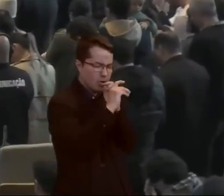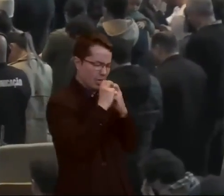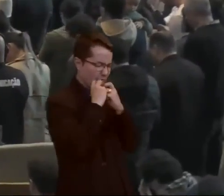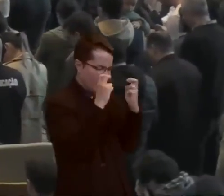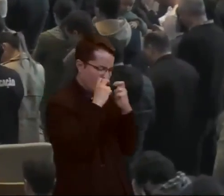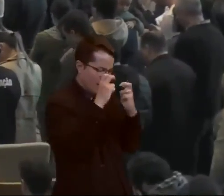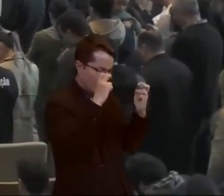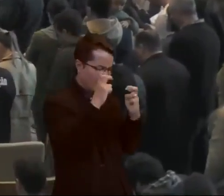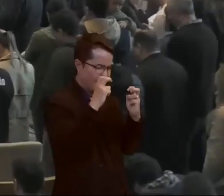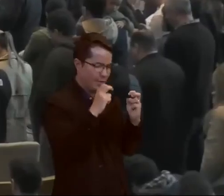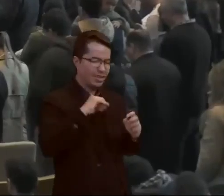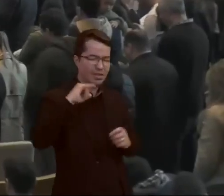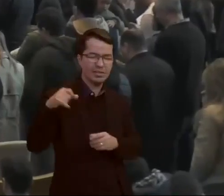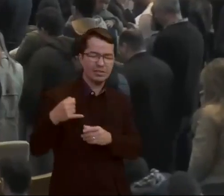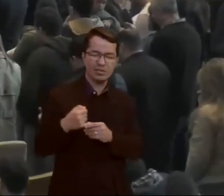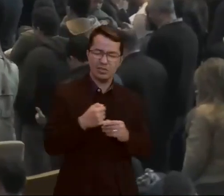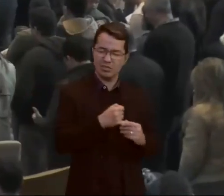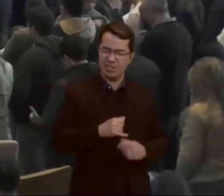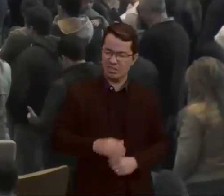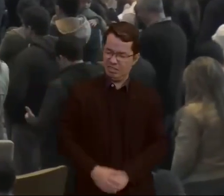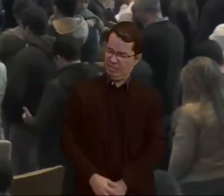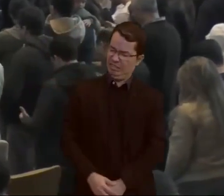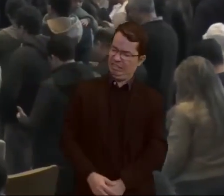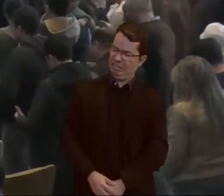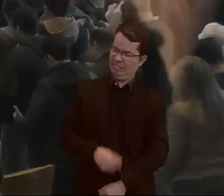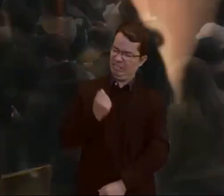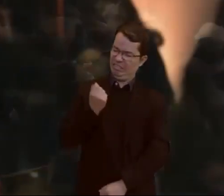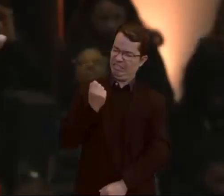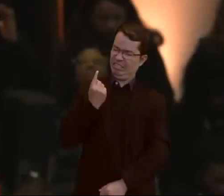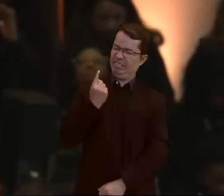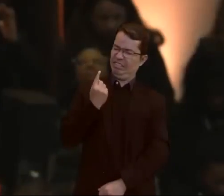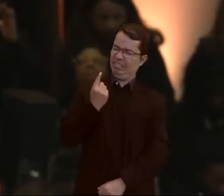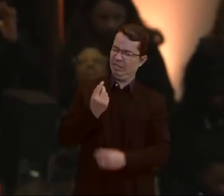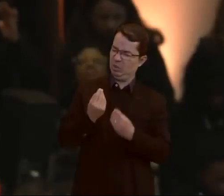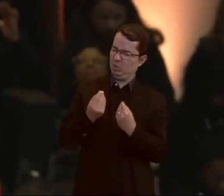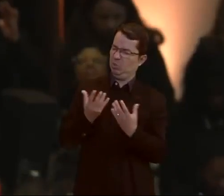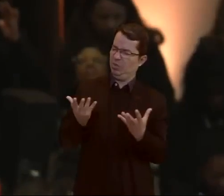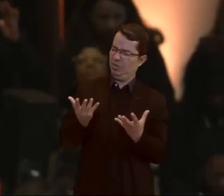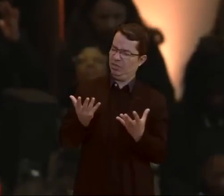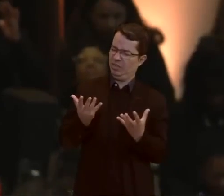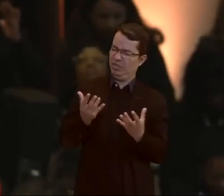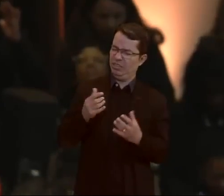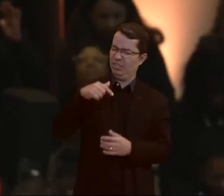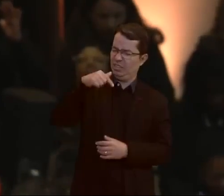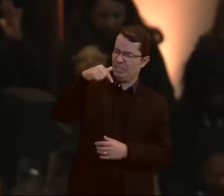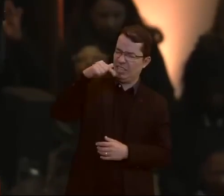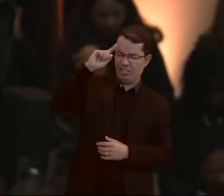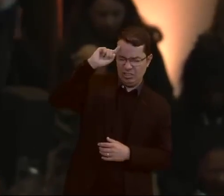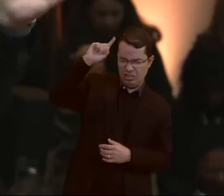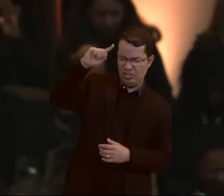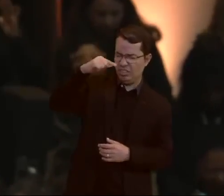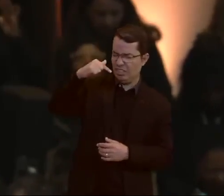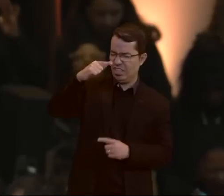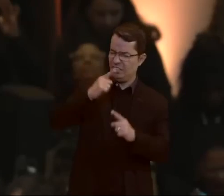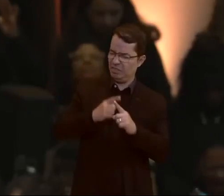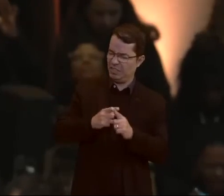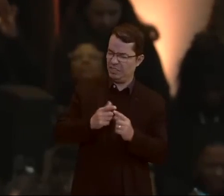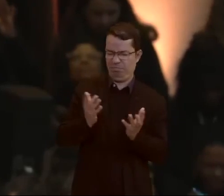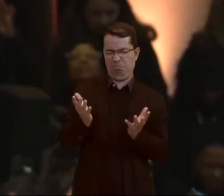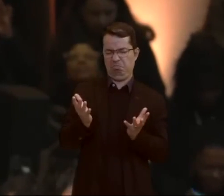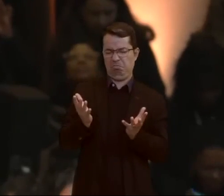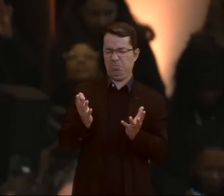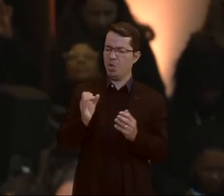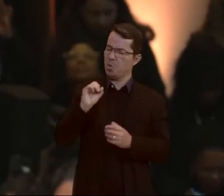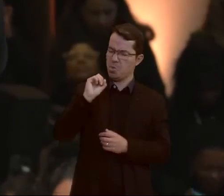ficou pensando, tá bom, Senhor, mas o que isso tem a ver com a muralha? Ele falou, só faz o que eu estou